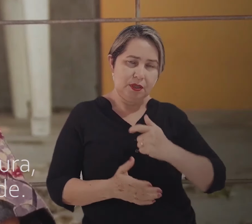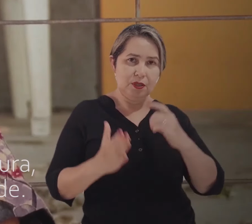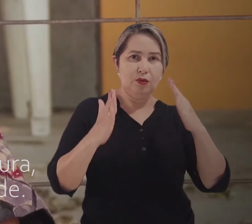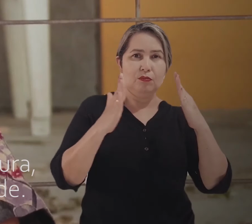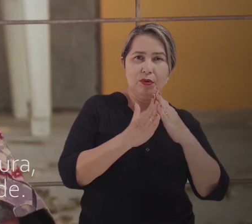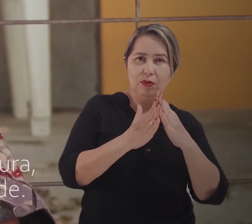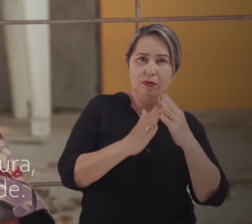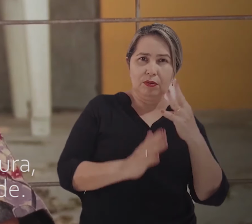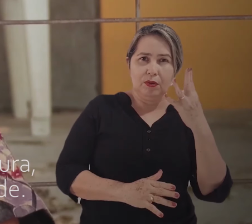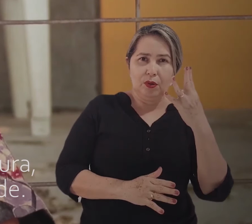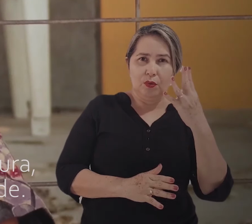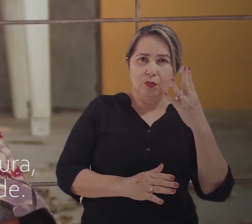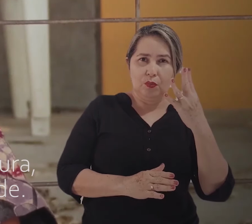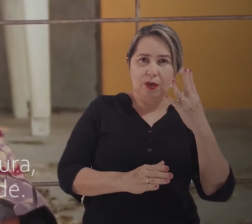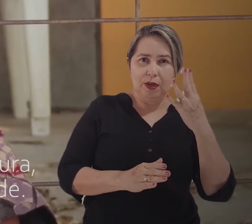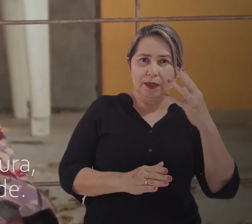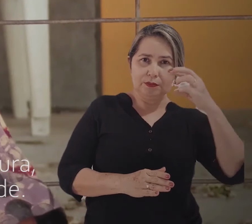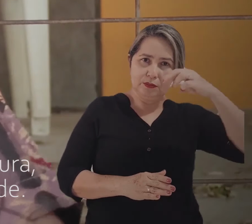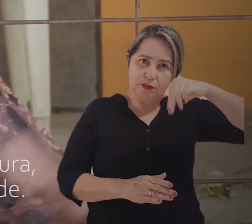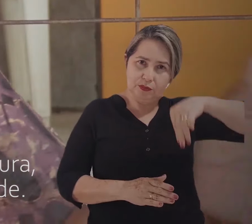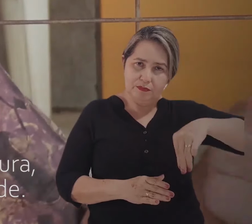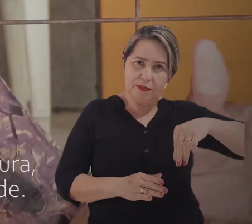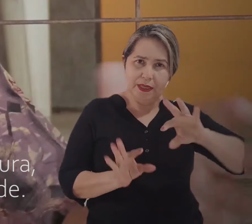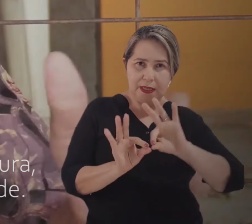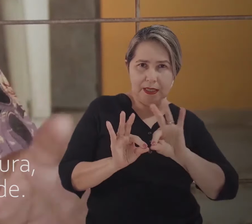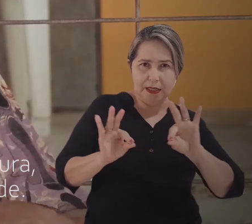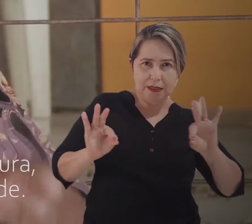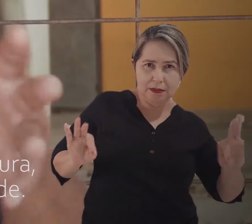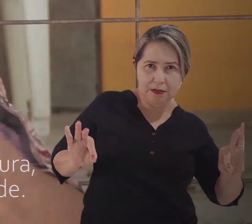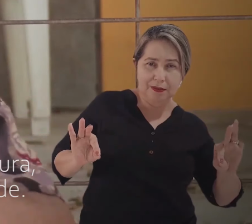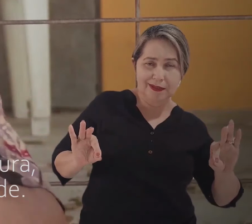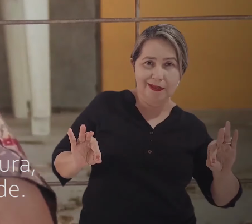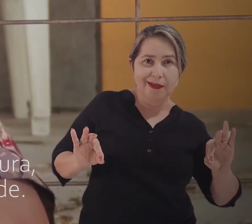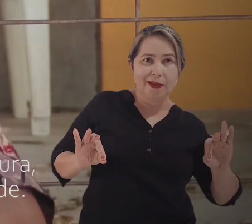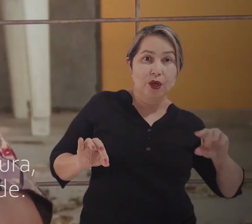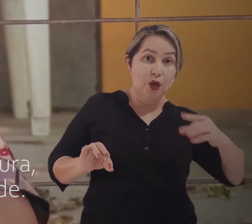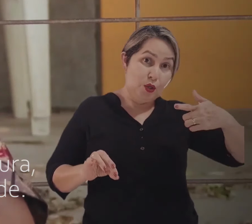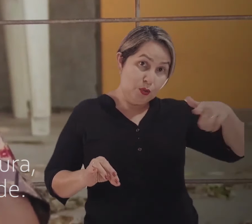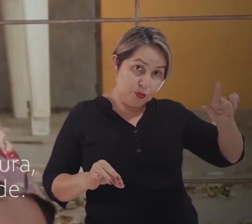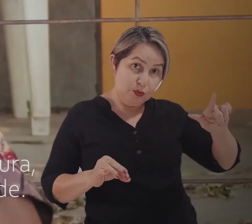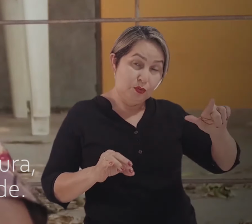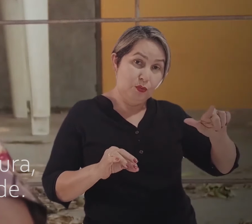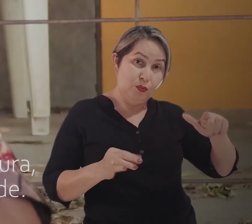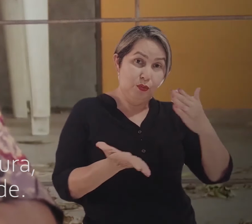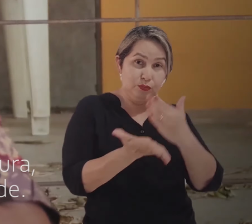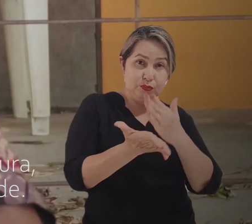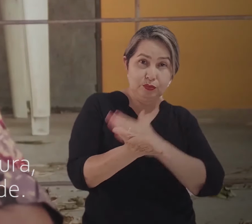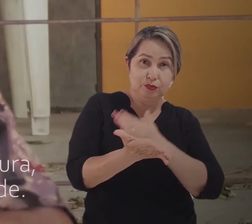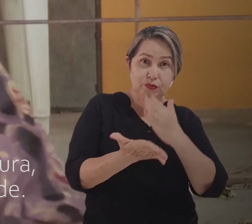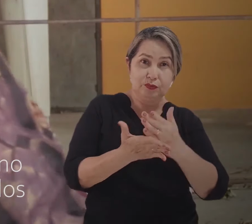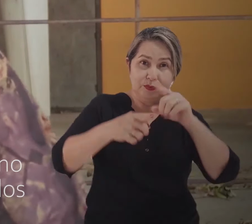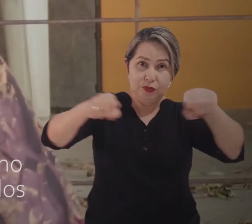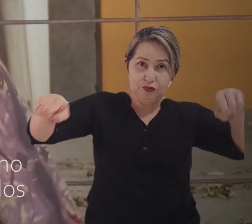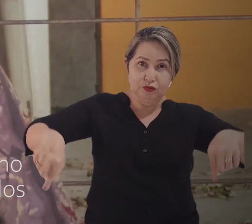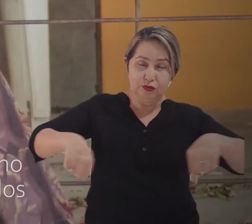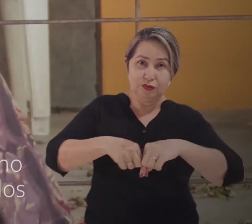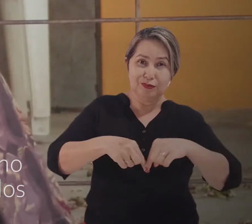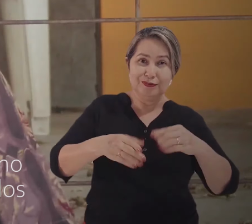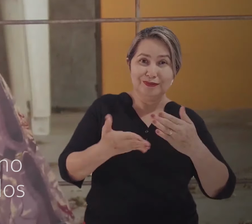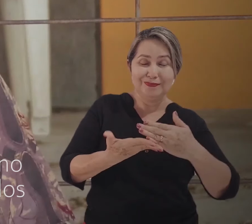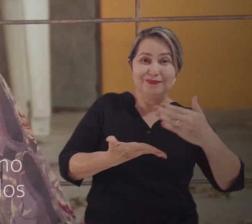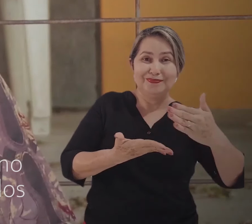metros de largura. Outros aí foram dividindo os terrenos. Então isso foi sofreu uma mudança muito grande. Lá os